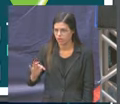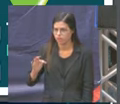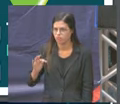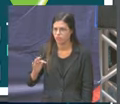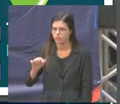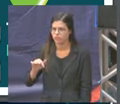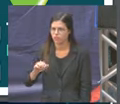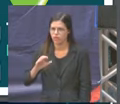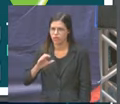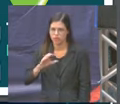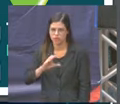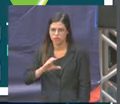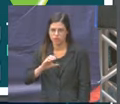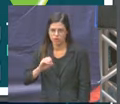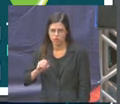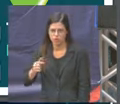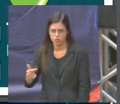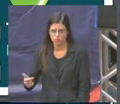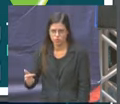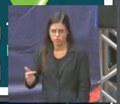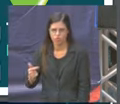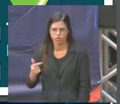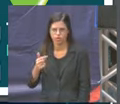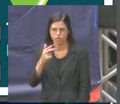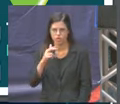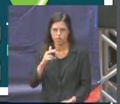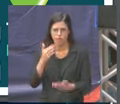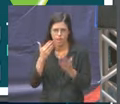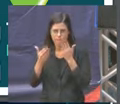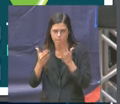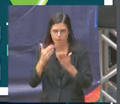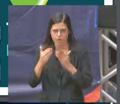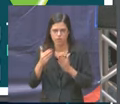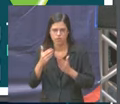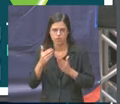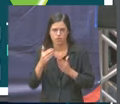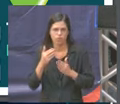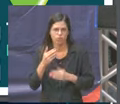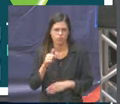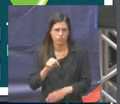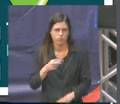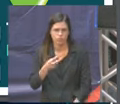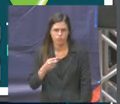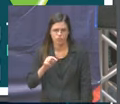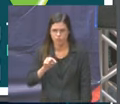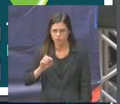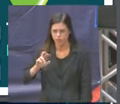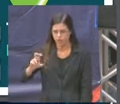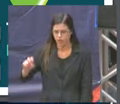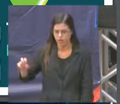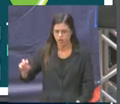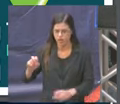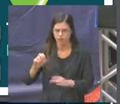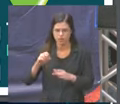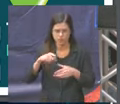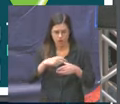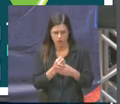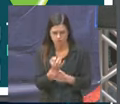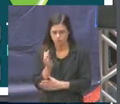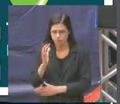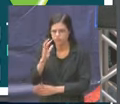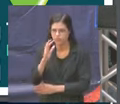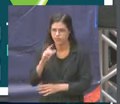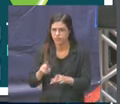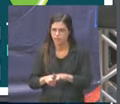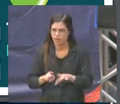CO2, né? O equivalente a 2.500 árvores da Mata Atlântica plantada, uma economia de 7 milhões de litros de água, e a gente